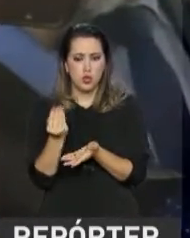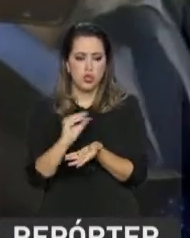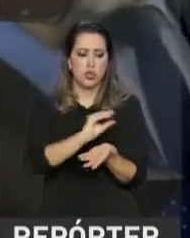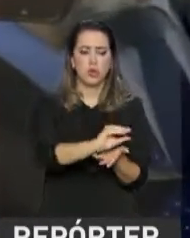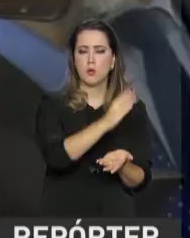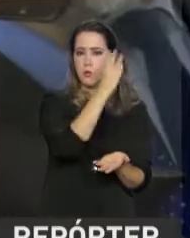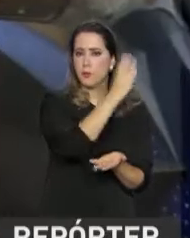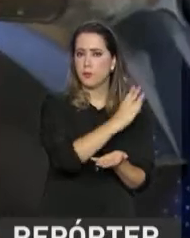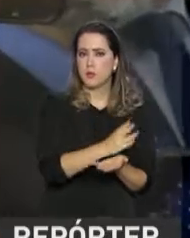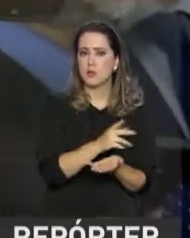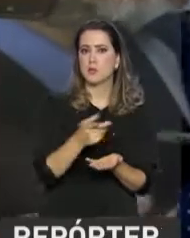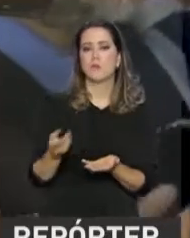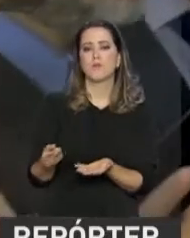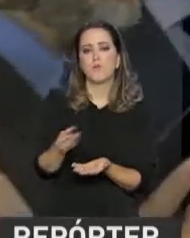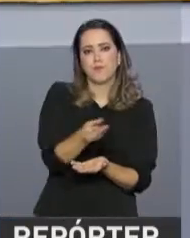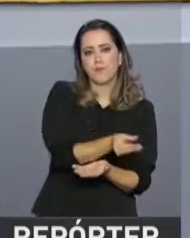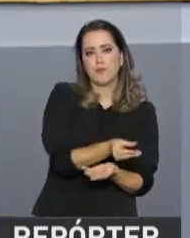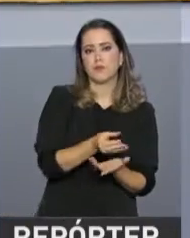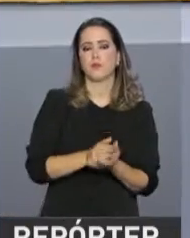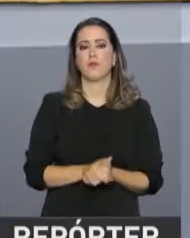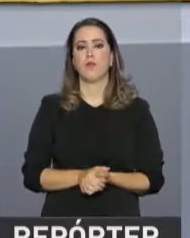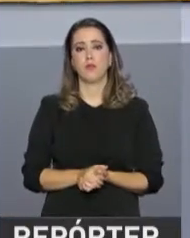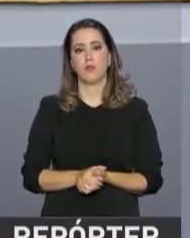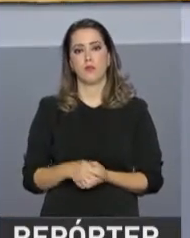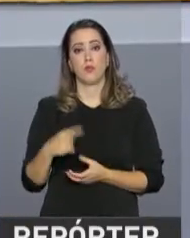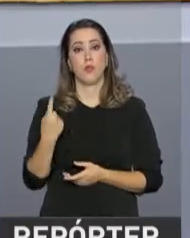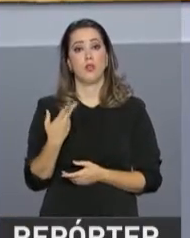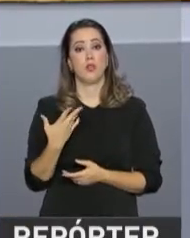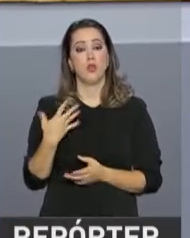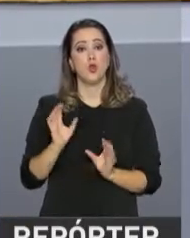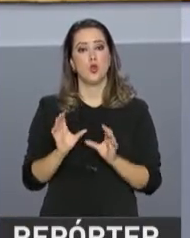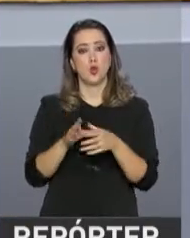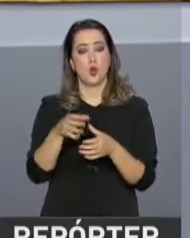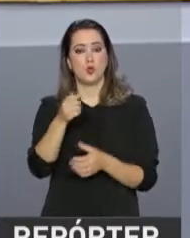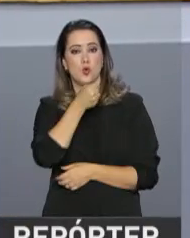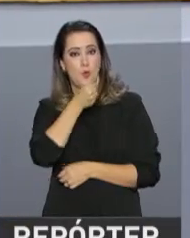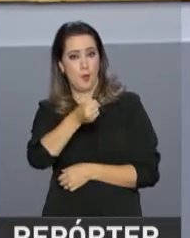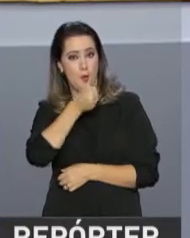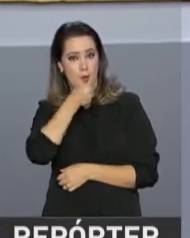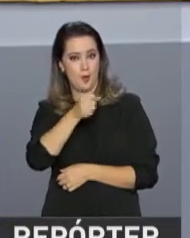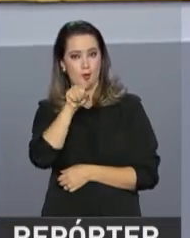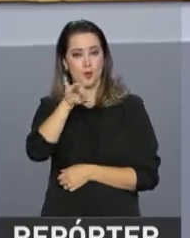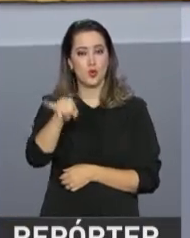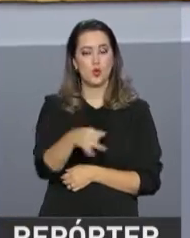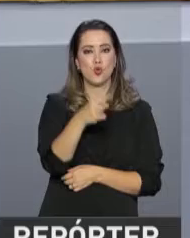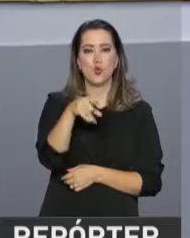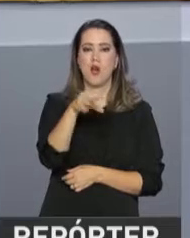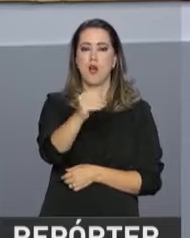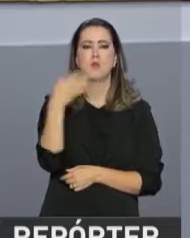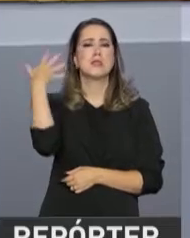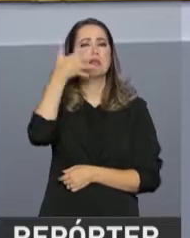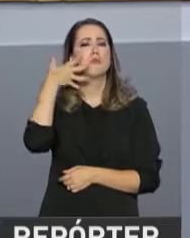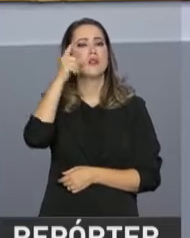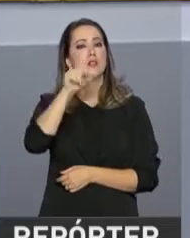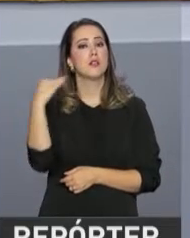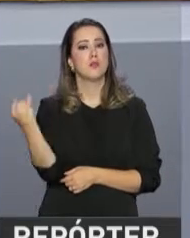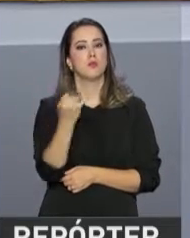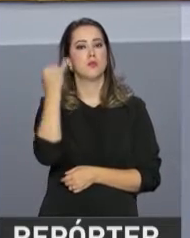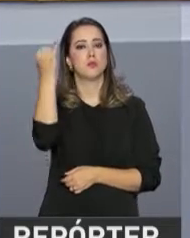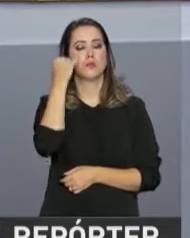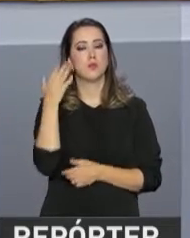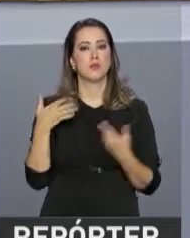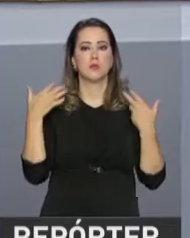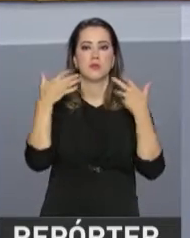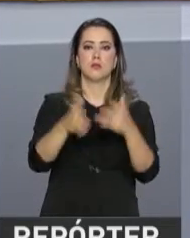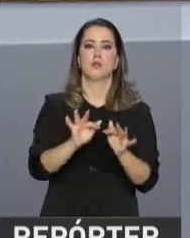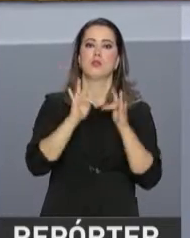possam levar à capital está lá eo nosso enviado especial a suíça joão pedro neto explica pra gente a importância